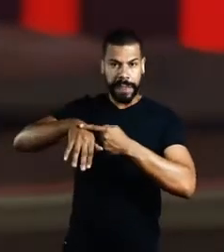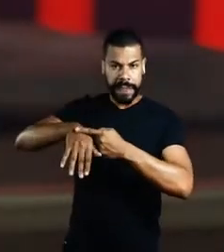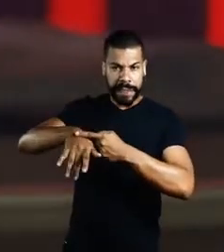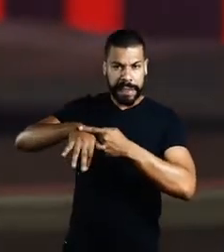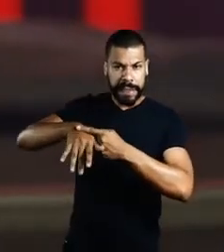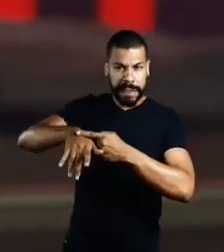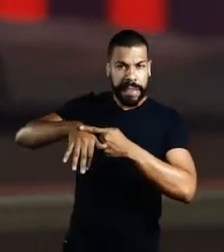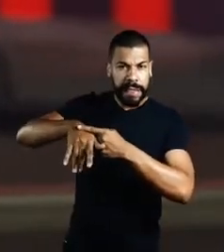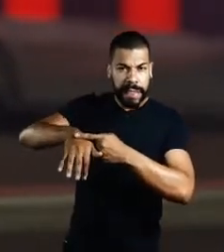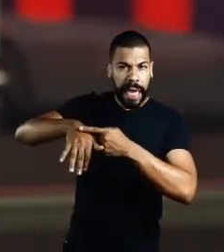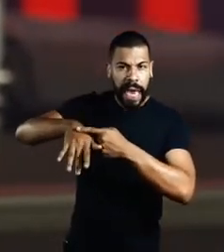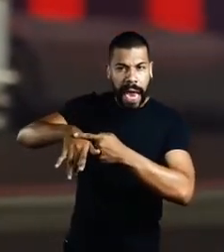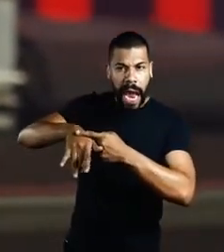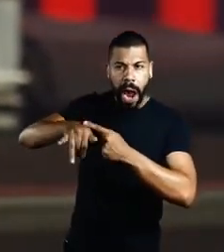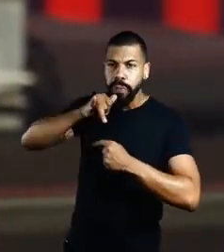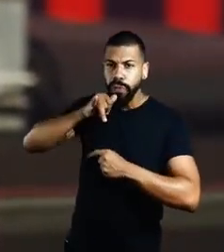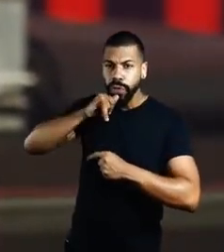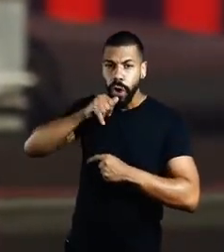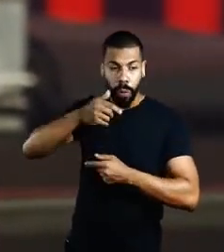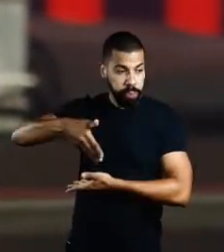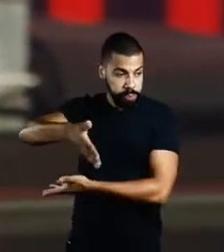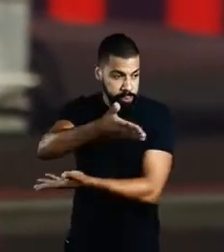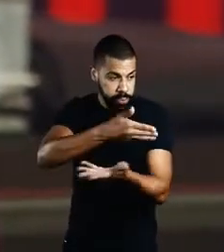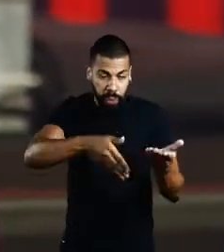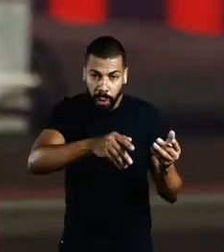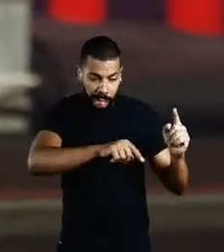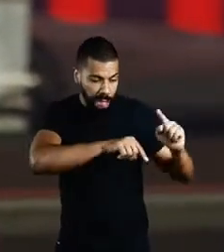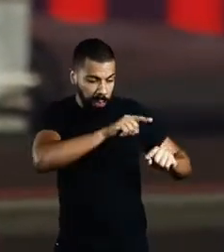ter acesso a esses equipamentos que ele falou,